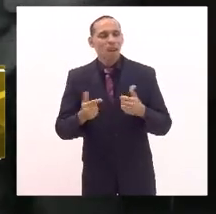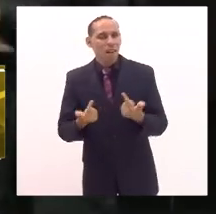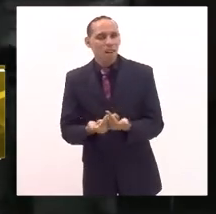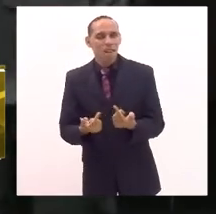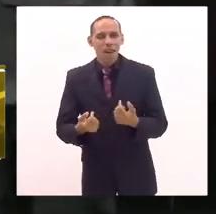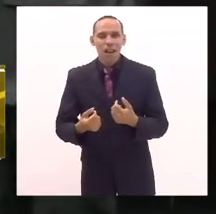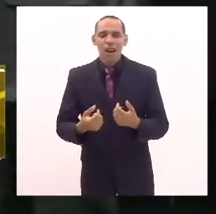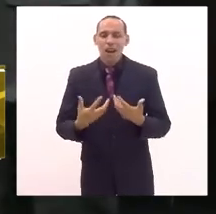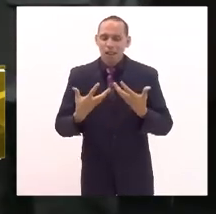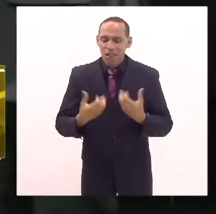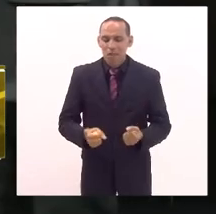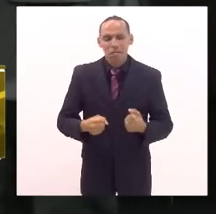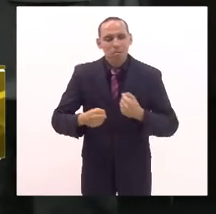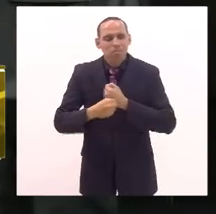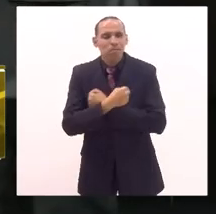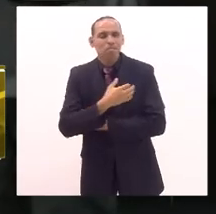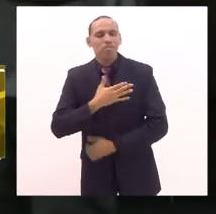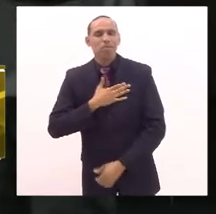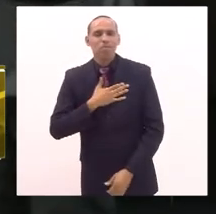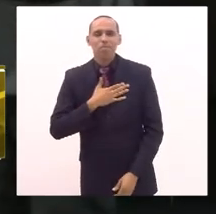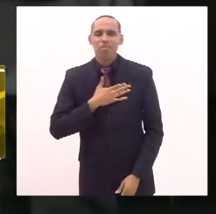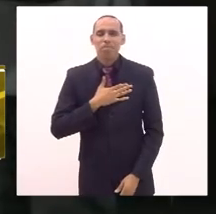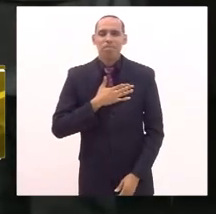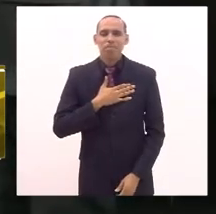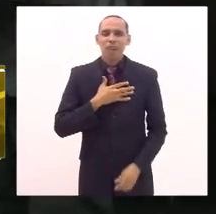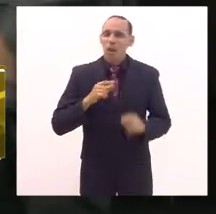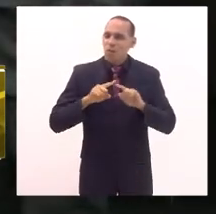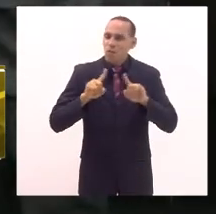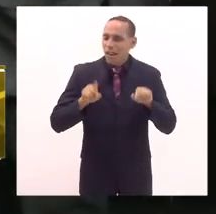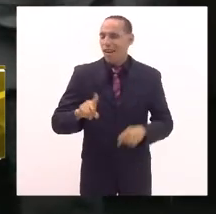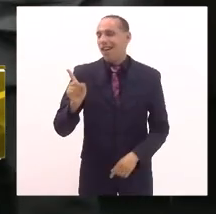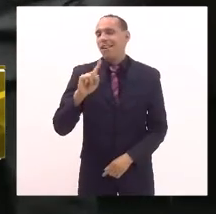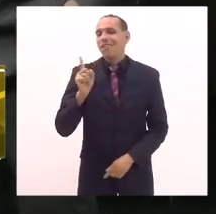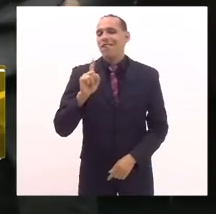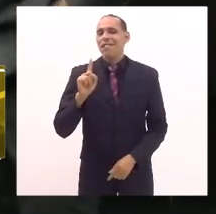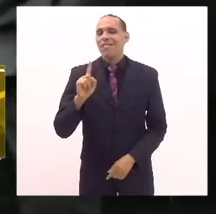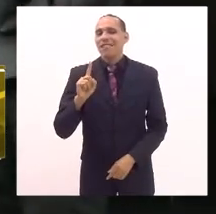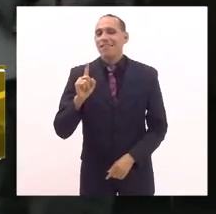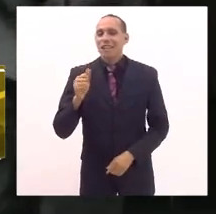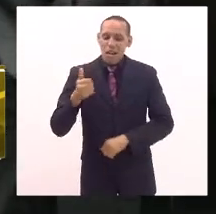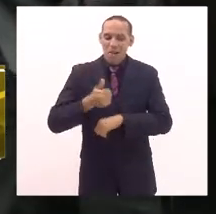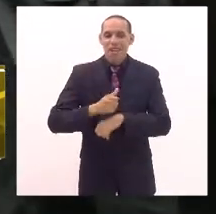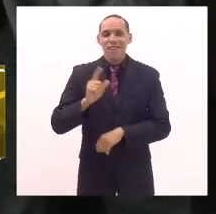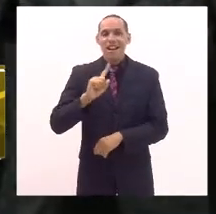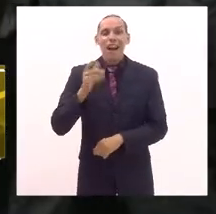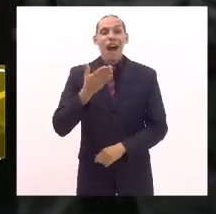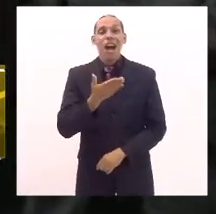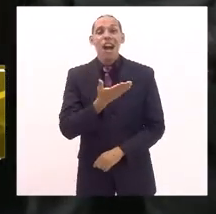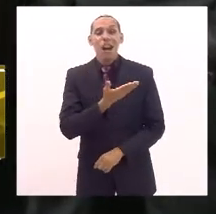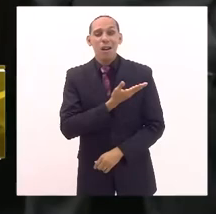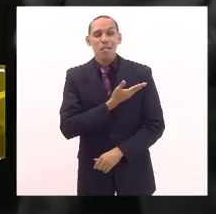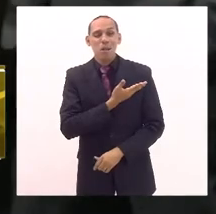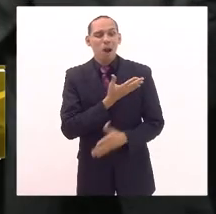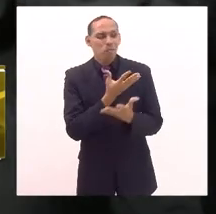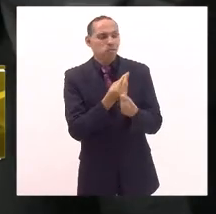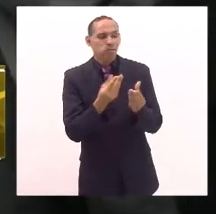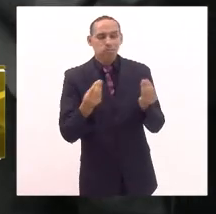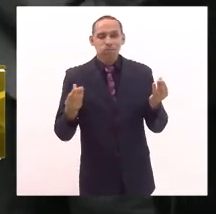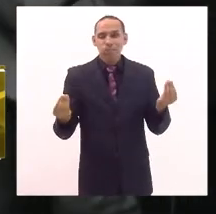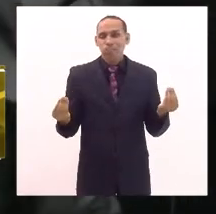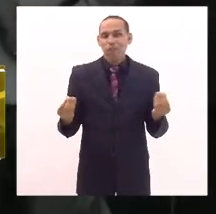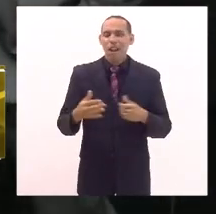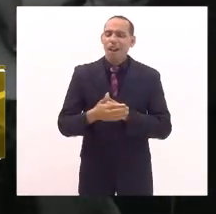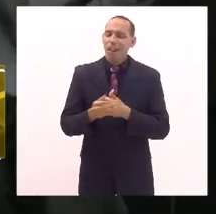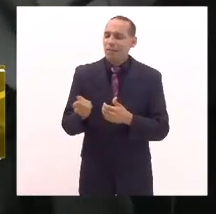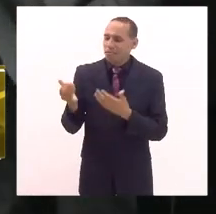cheguei aqui, como tantos outros. Não é funcionário, não. Nem é nomeado. É só um amigo de muitas pessoas aqui, que todo mundo tem um carinho muito grande por